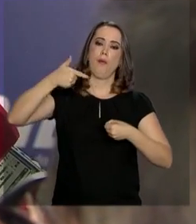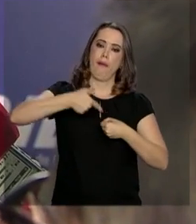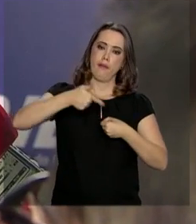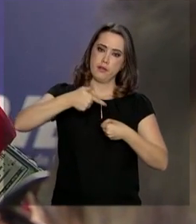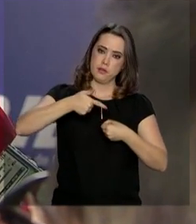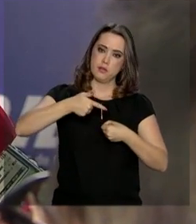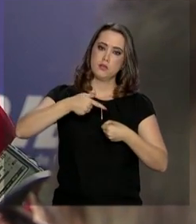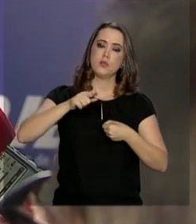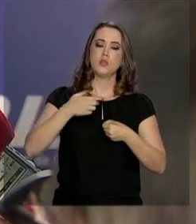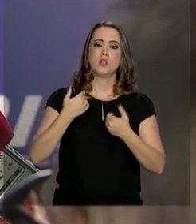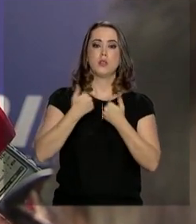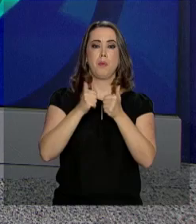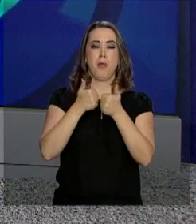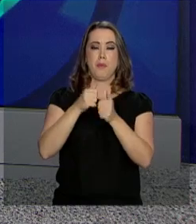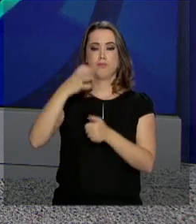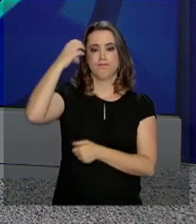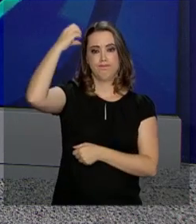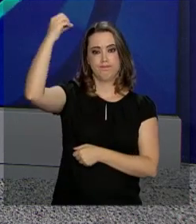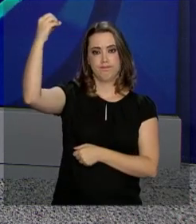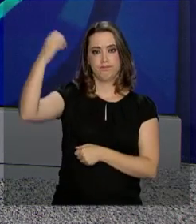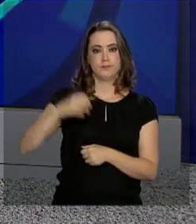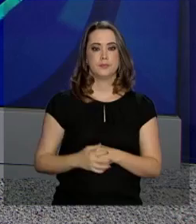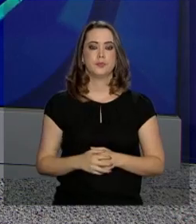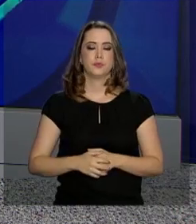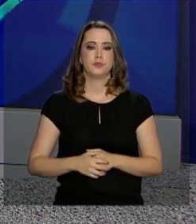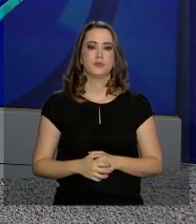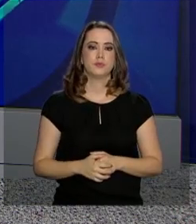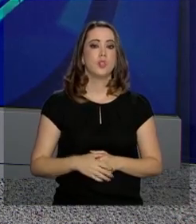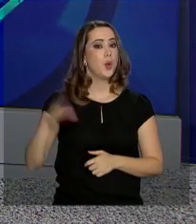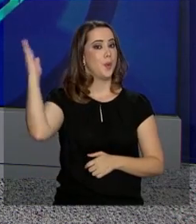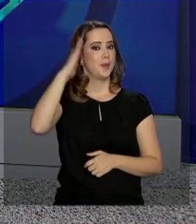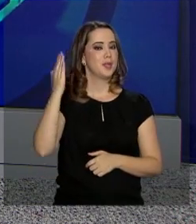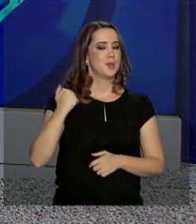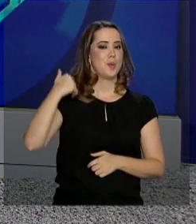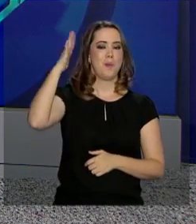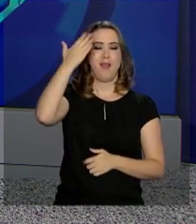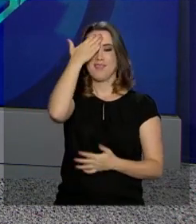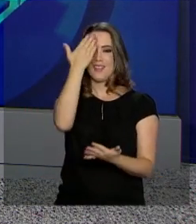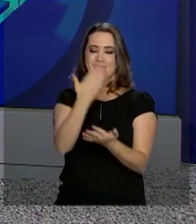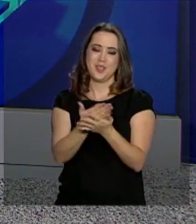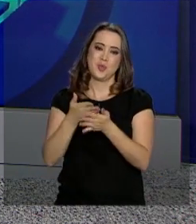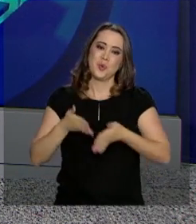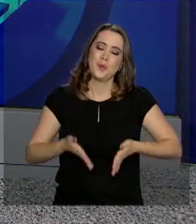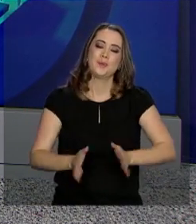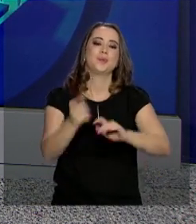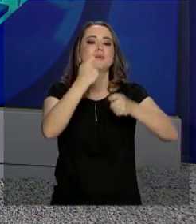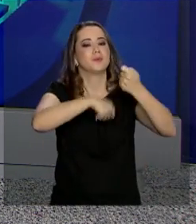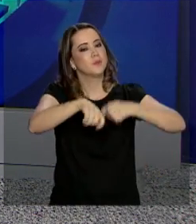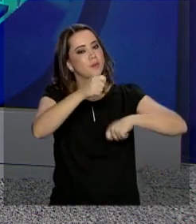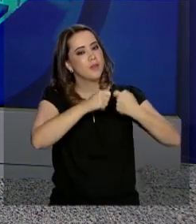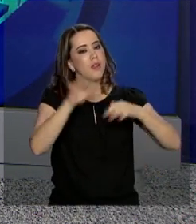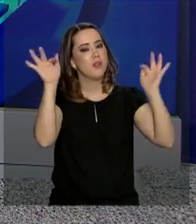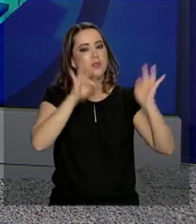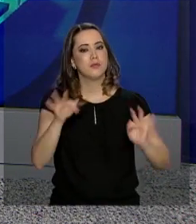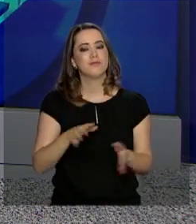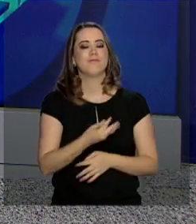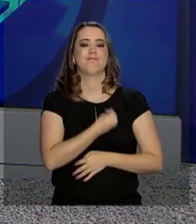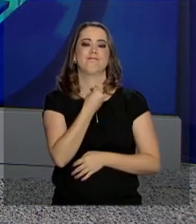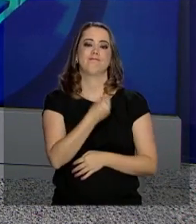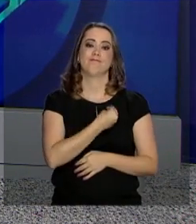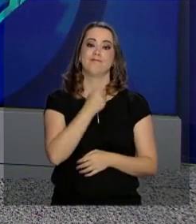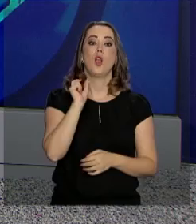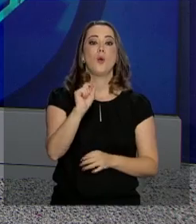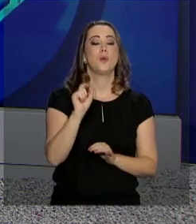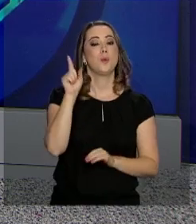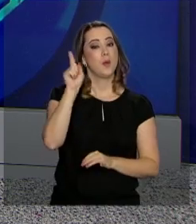e também a passagem aérea. E os brasileiros estão mais confiantes com os rumos da economia e satisfeitos com a